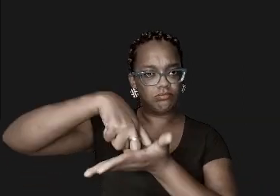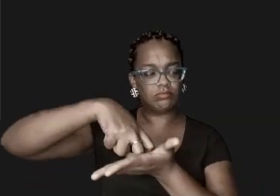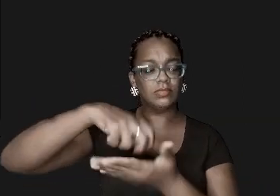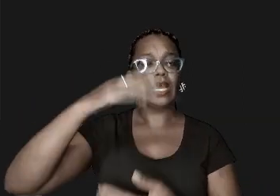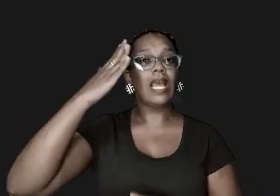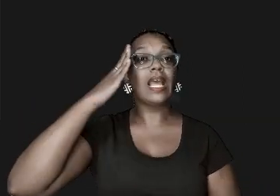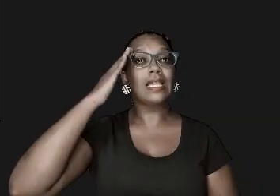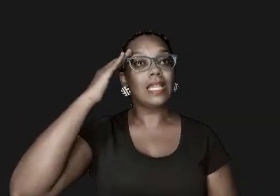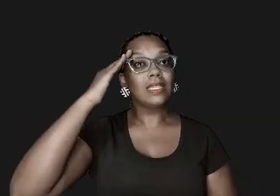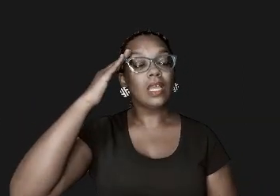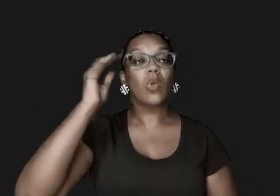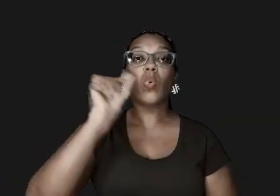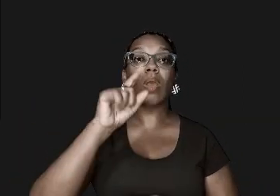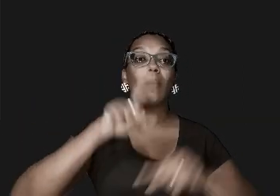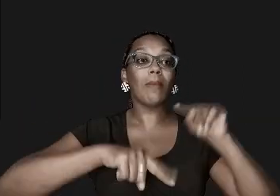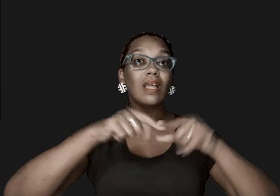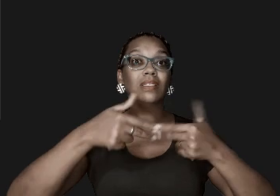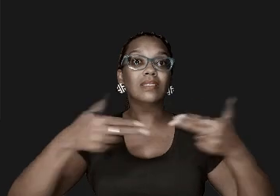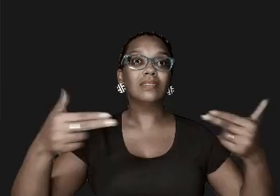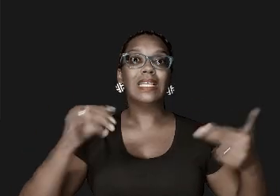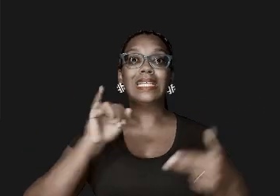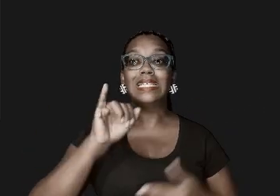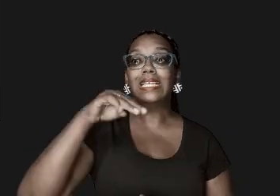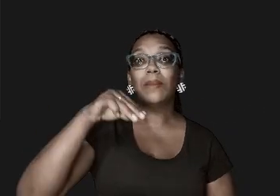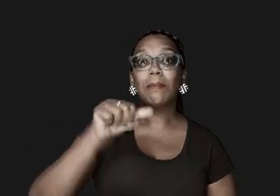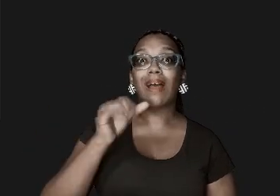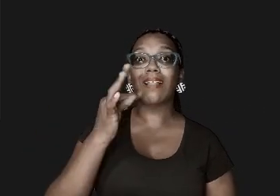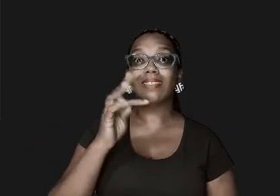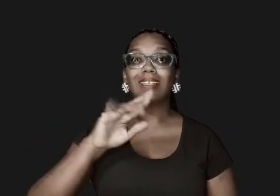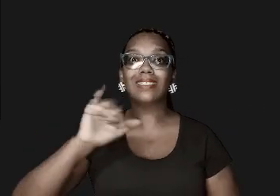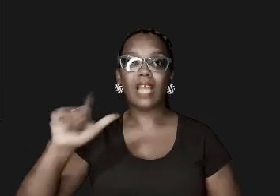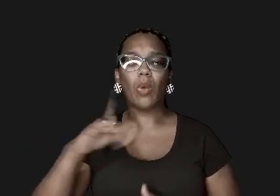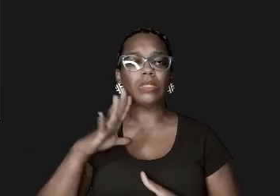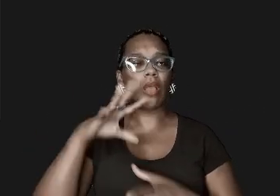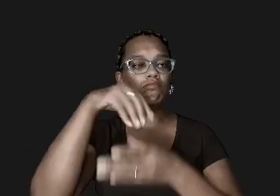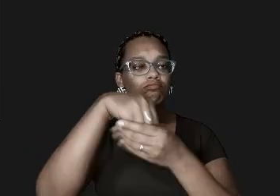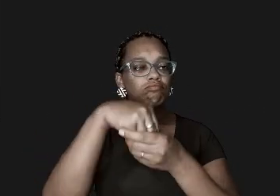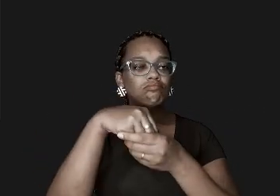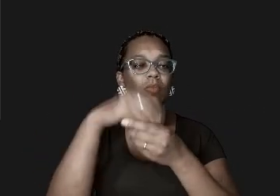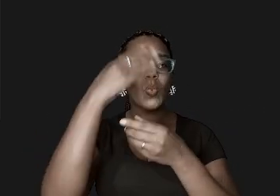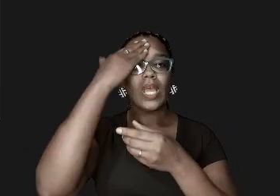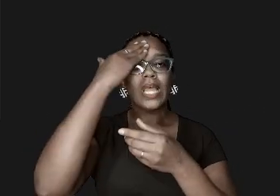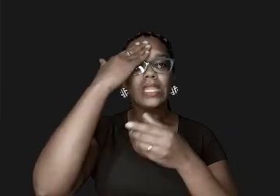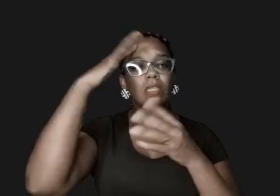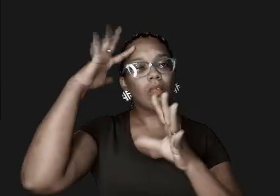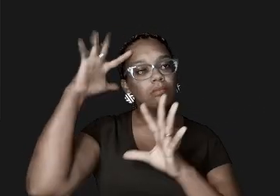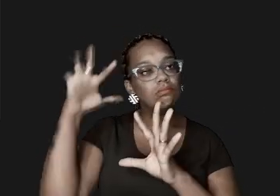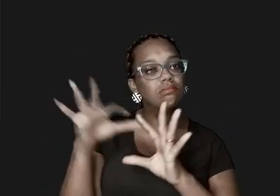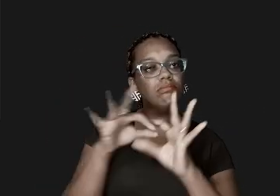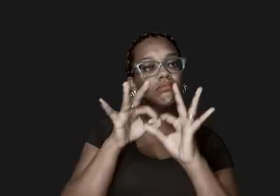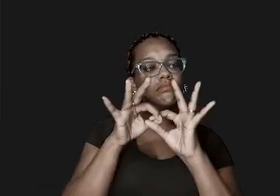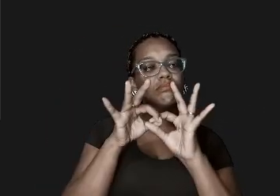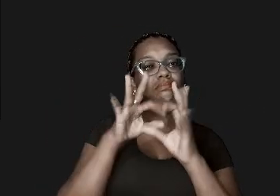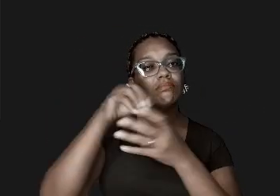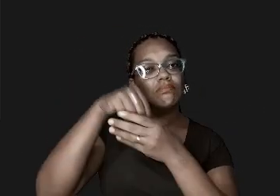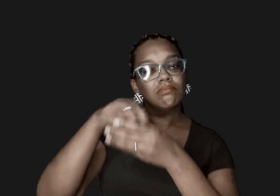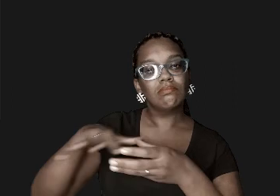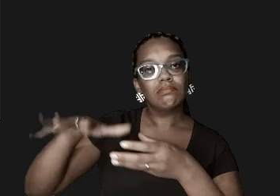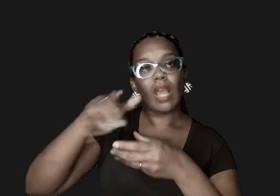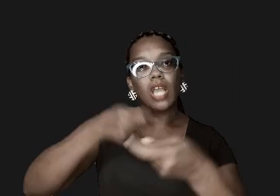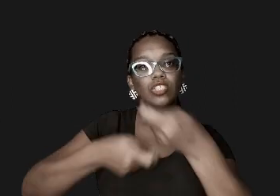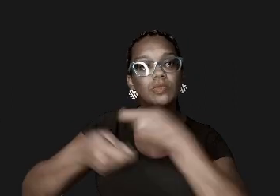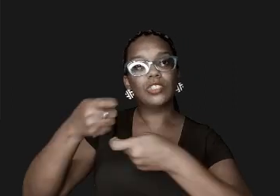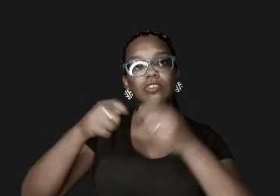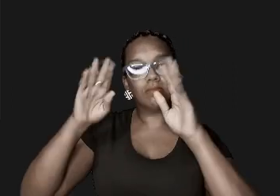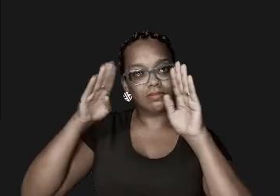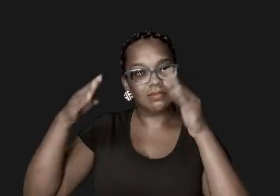em algumas condutas previstas em tipos penais você só consegue entender material daquela conduta também